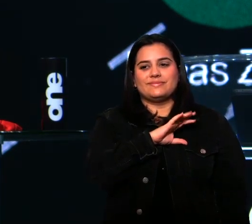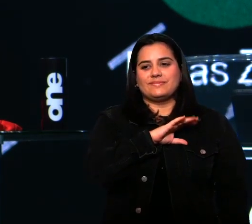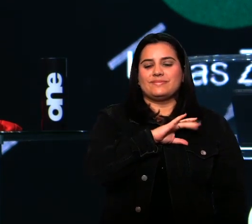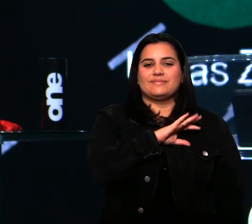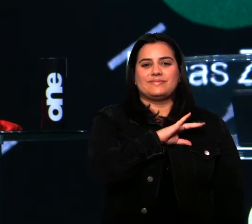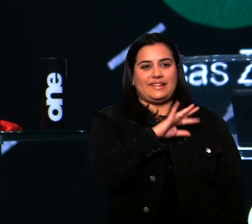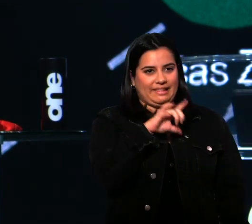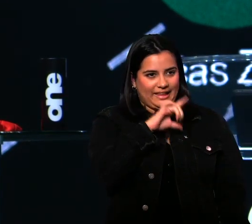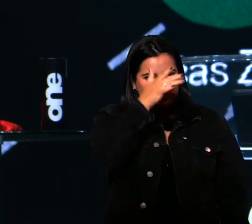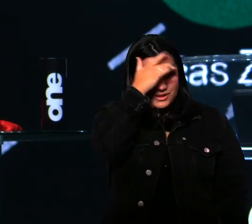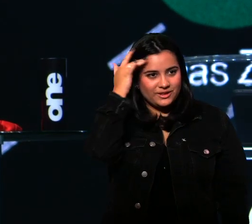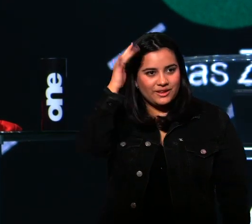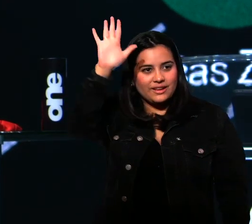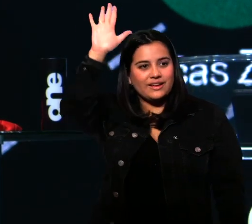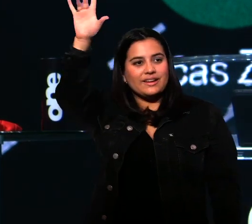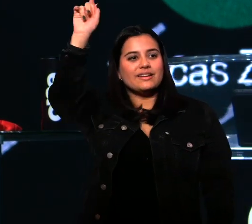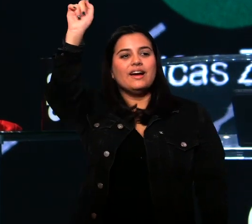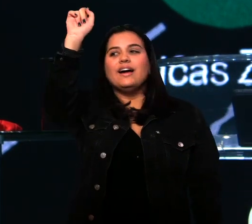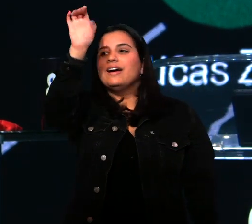Tem gente aí, não?